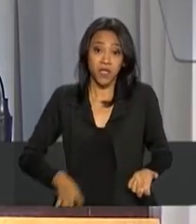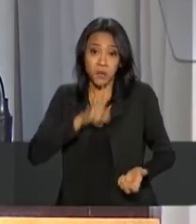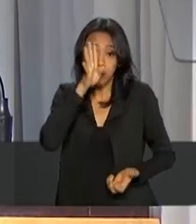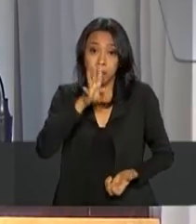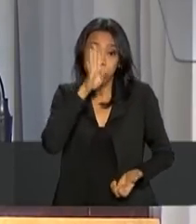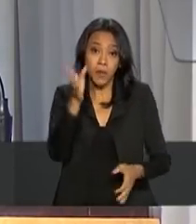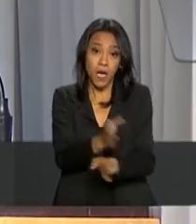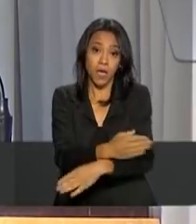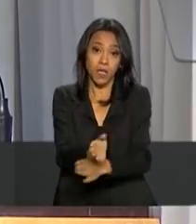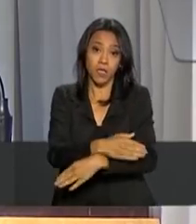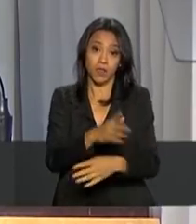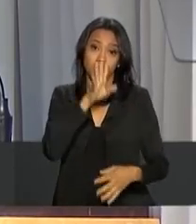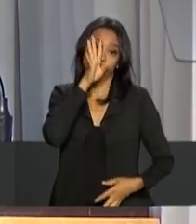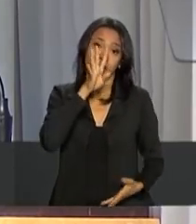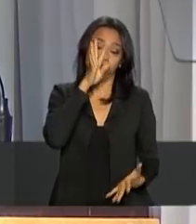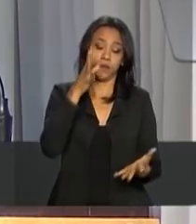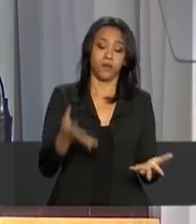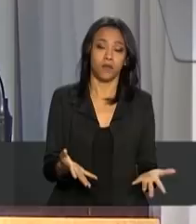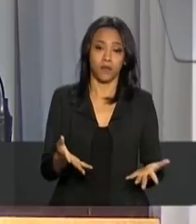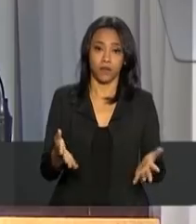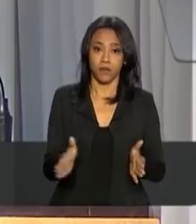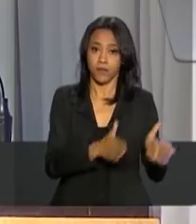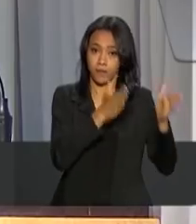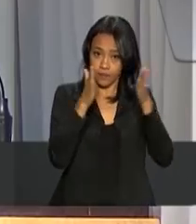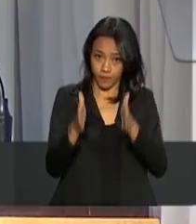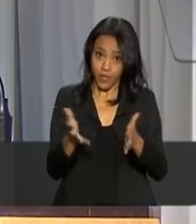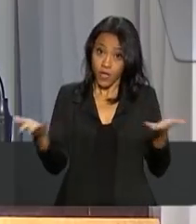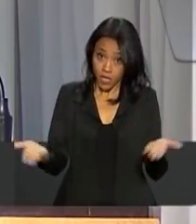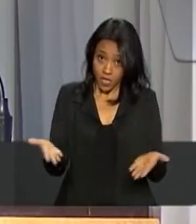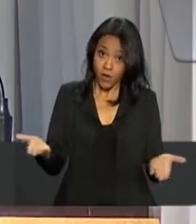vejo com a devida vênia